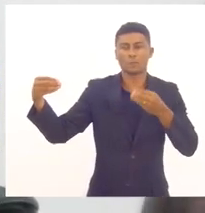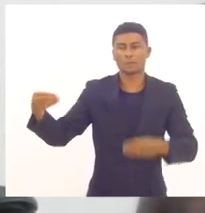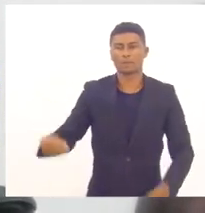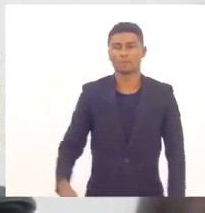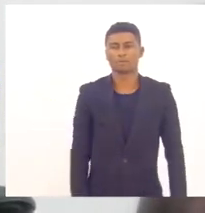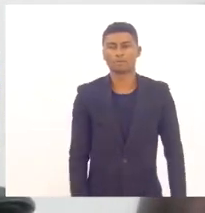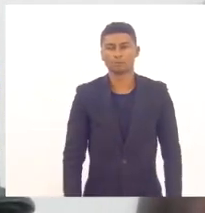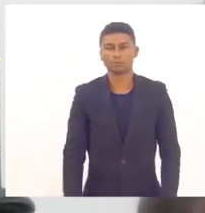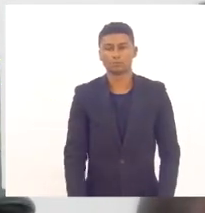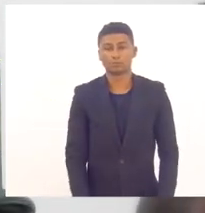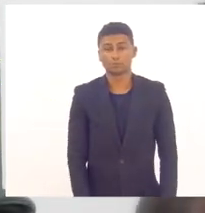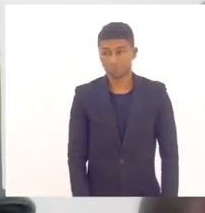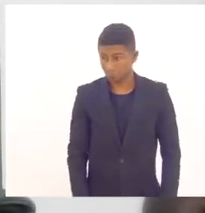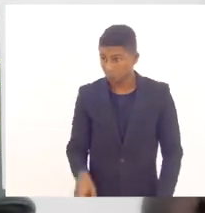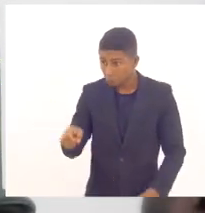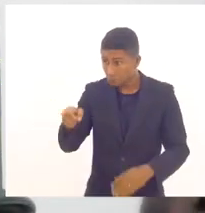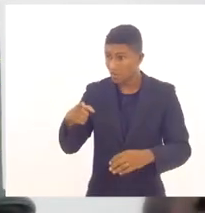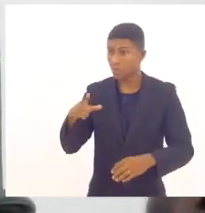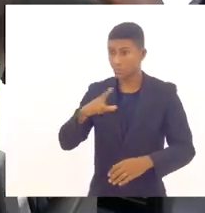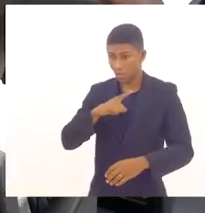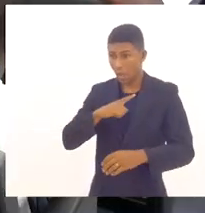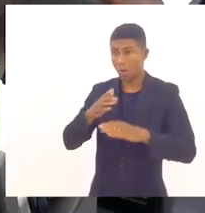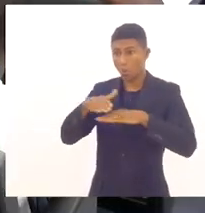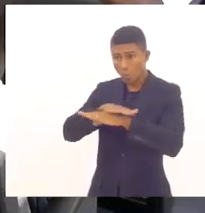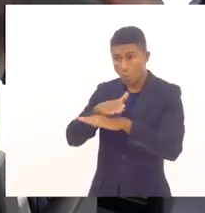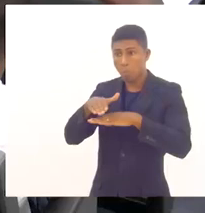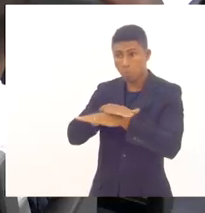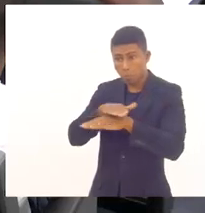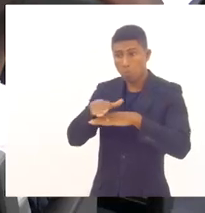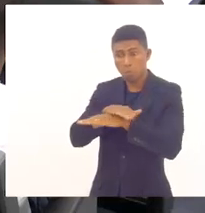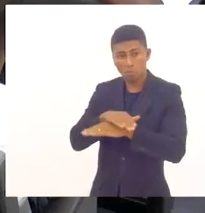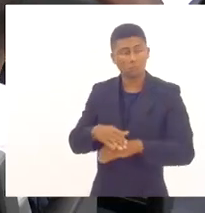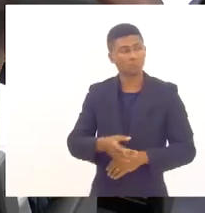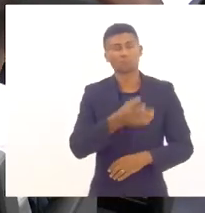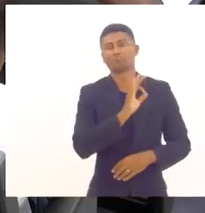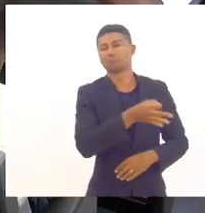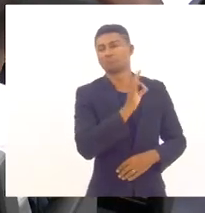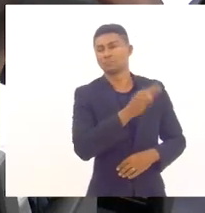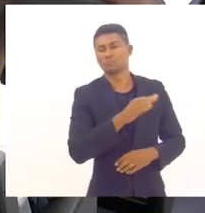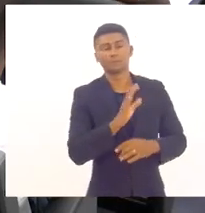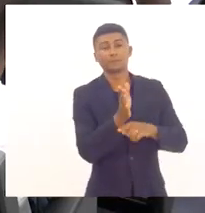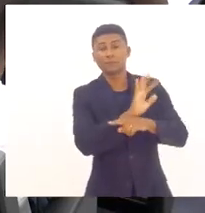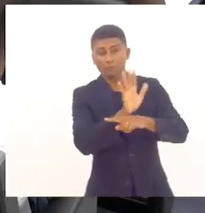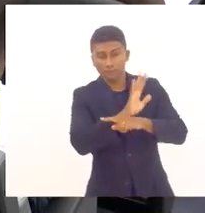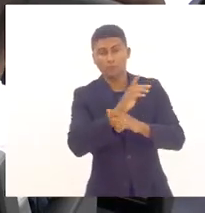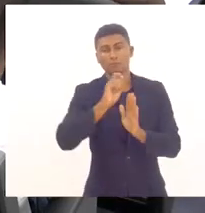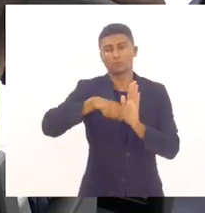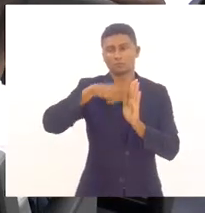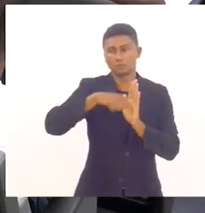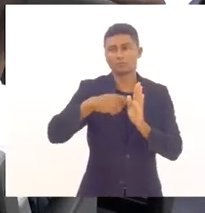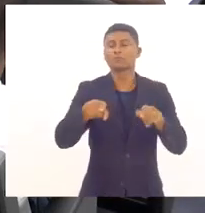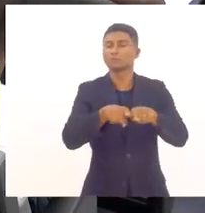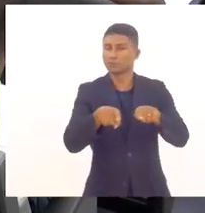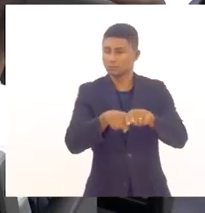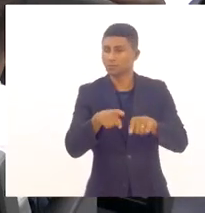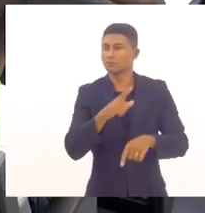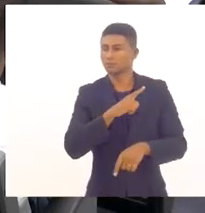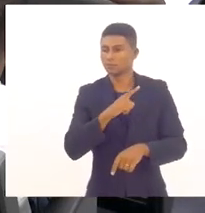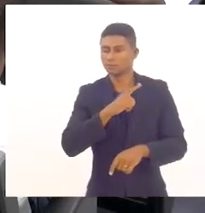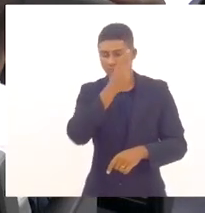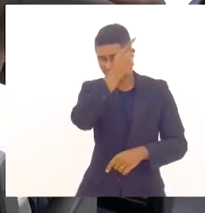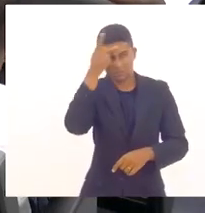Eu vi que você tem tudo bem documentado. Muito bem, inclusive com muitos vídeos. Até para os